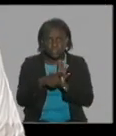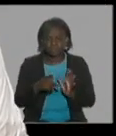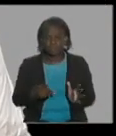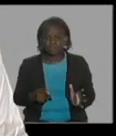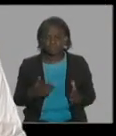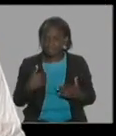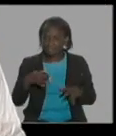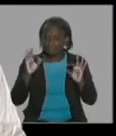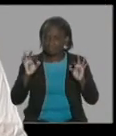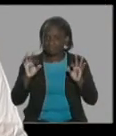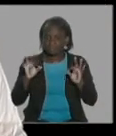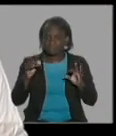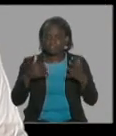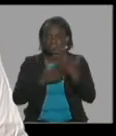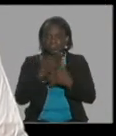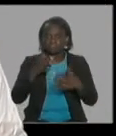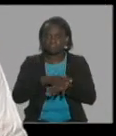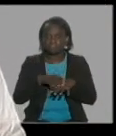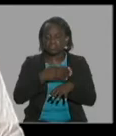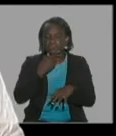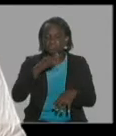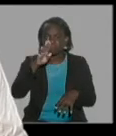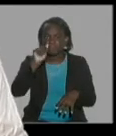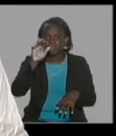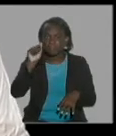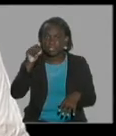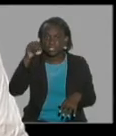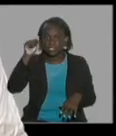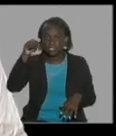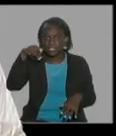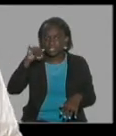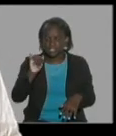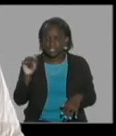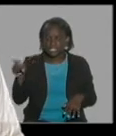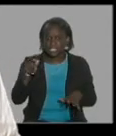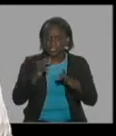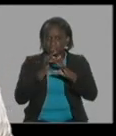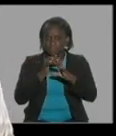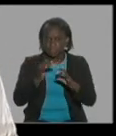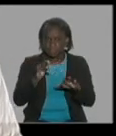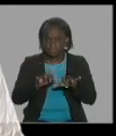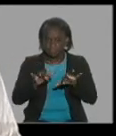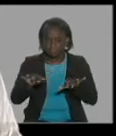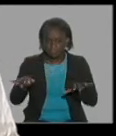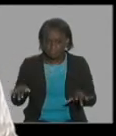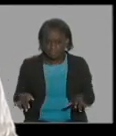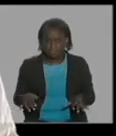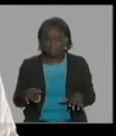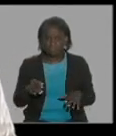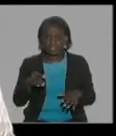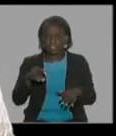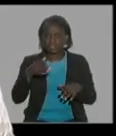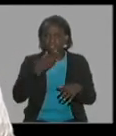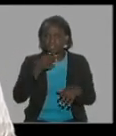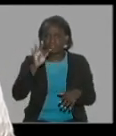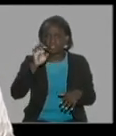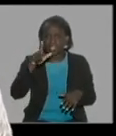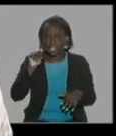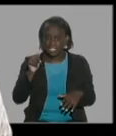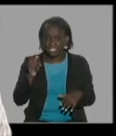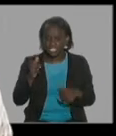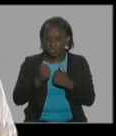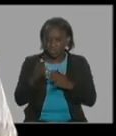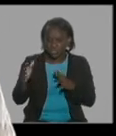banda. Tive o grande privilégio de falar com Baba Anne, que é o barítono e tecladista que esteve com o Fela